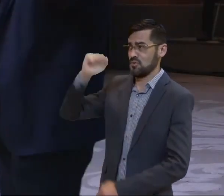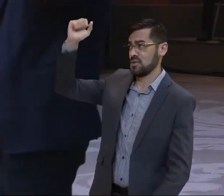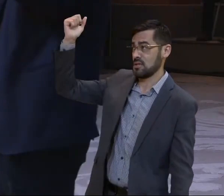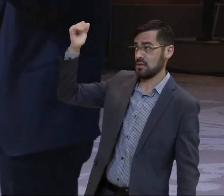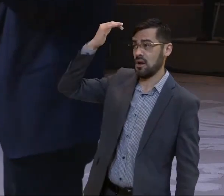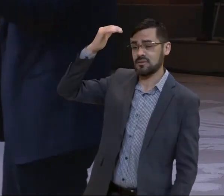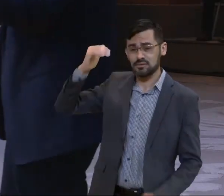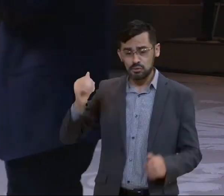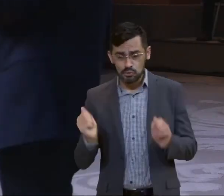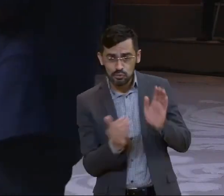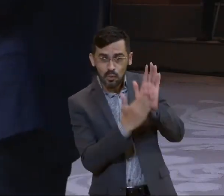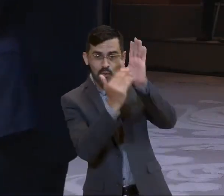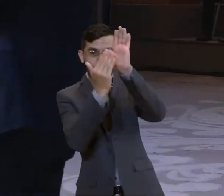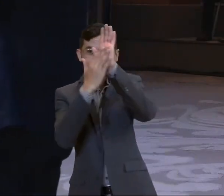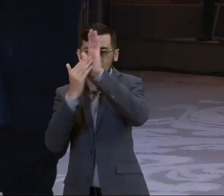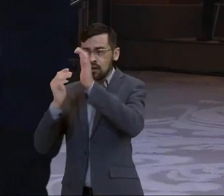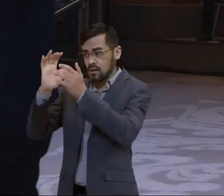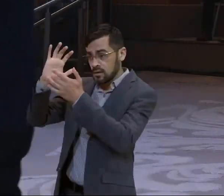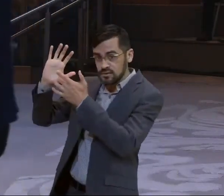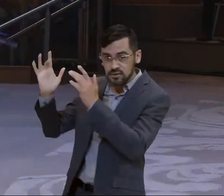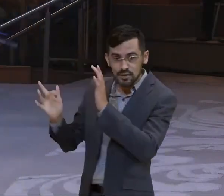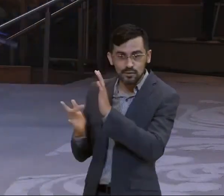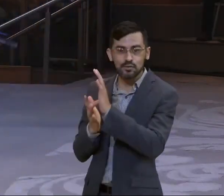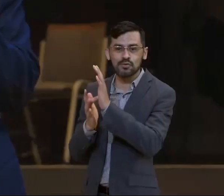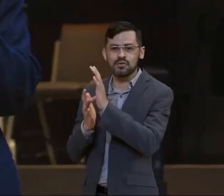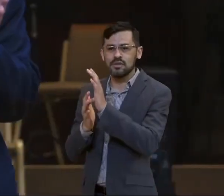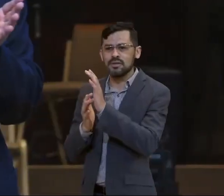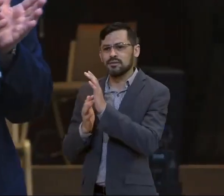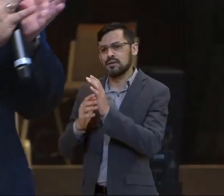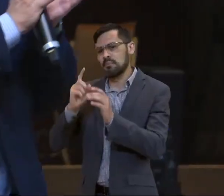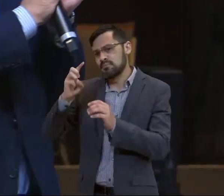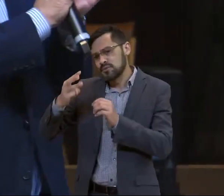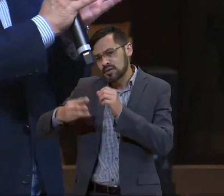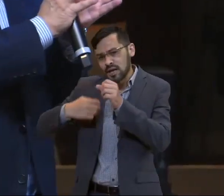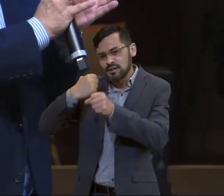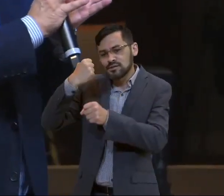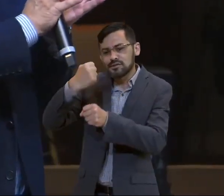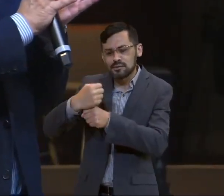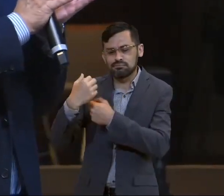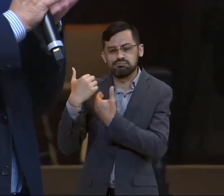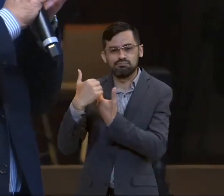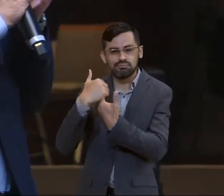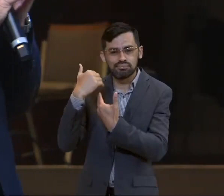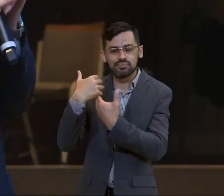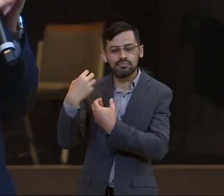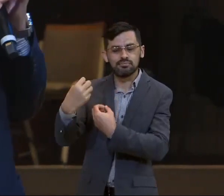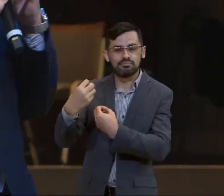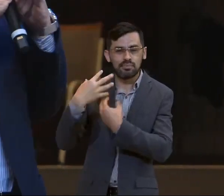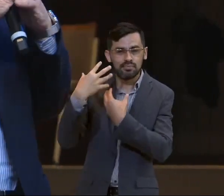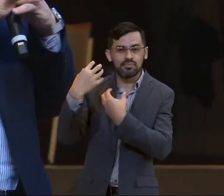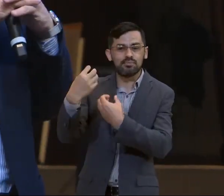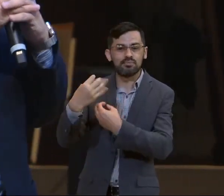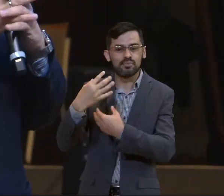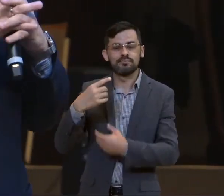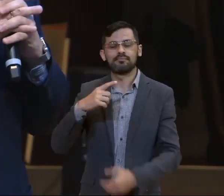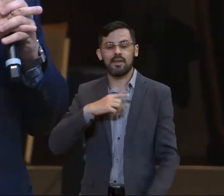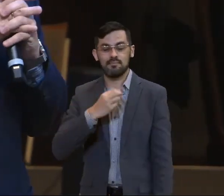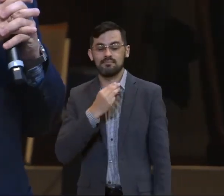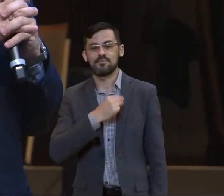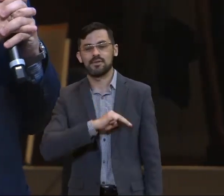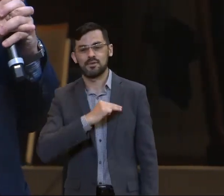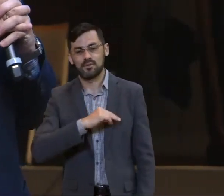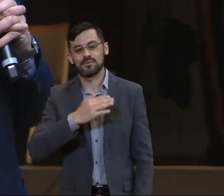com louvor a esse Jesus que, depois de 3 anos me discipulando, tem misericórdia de